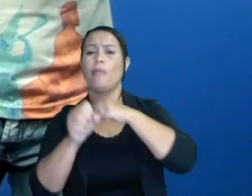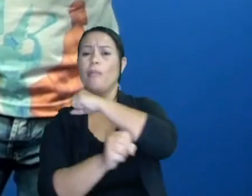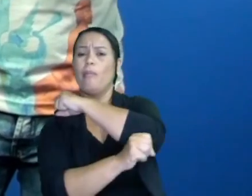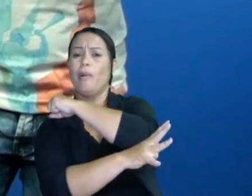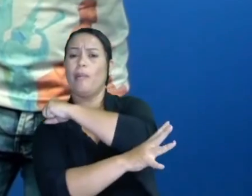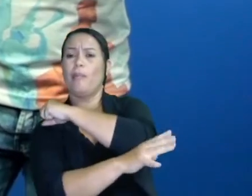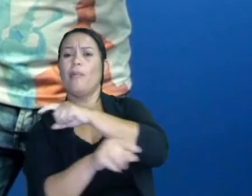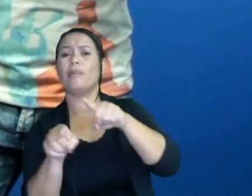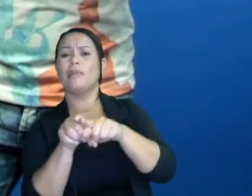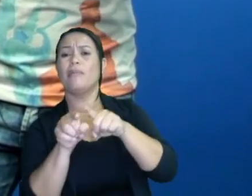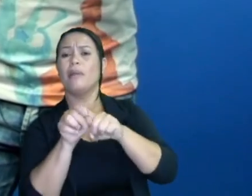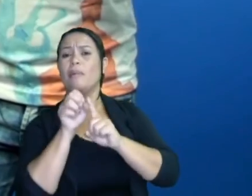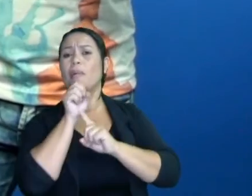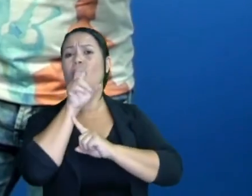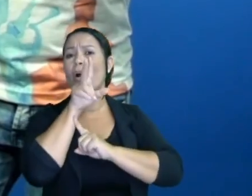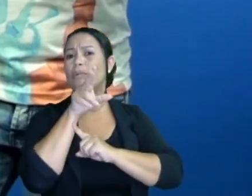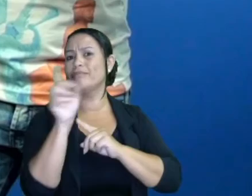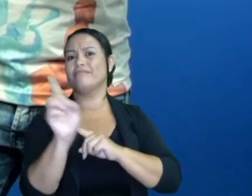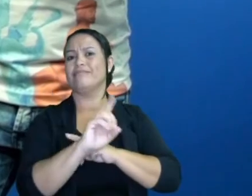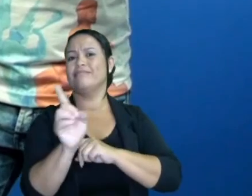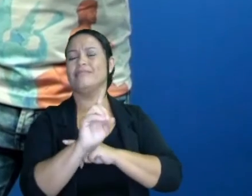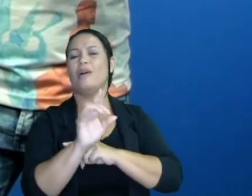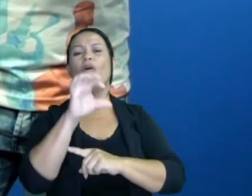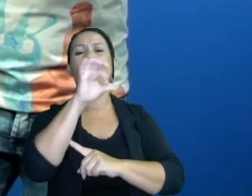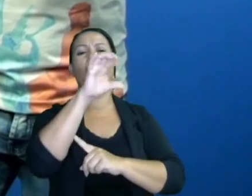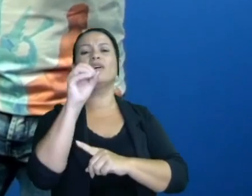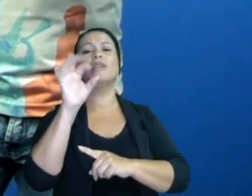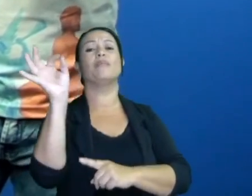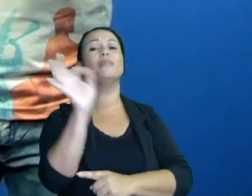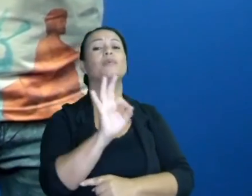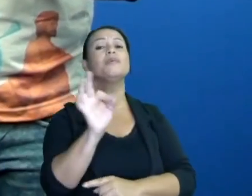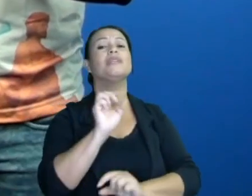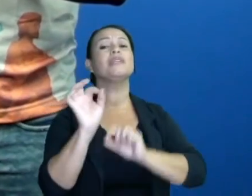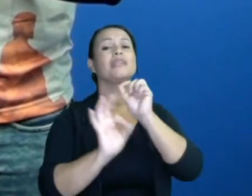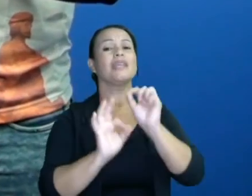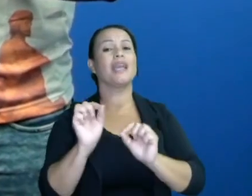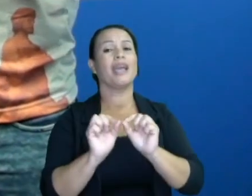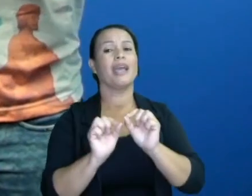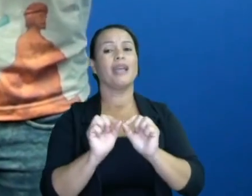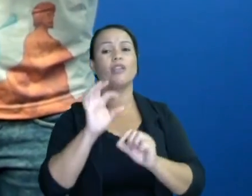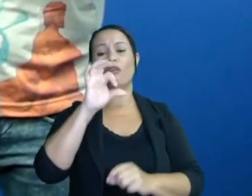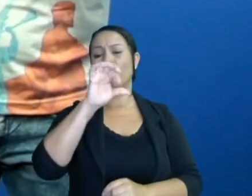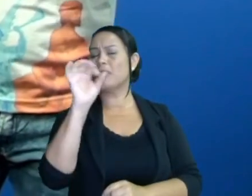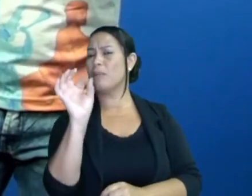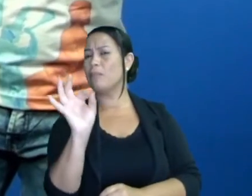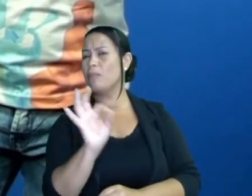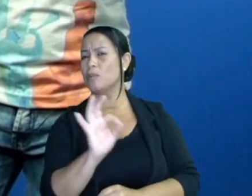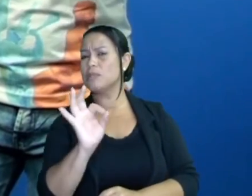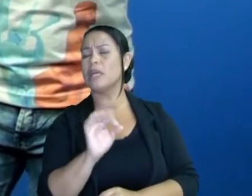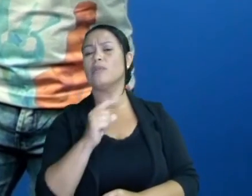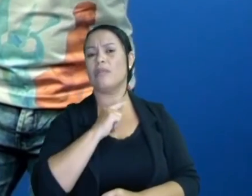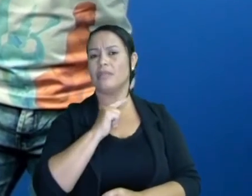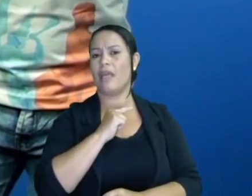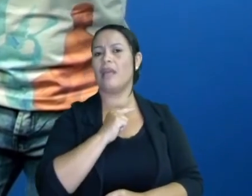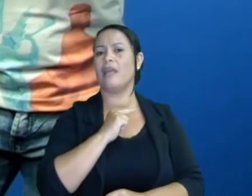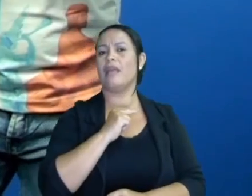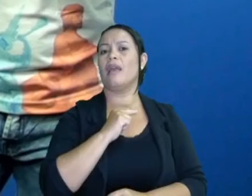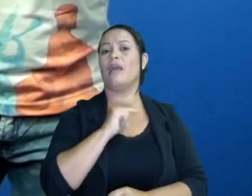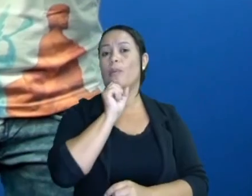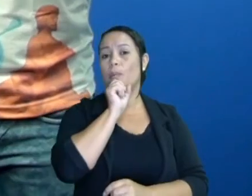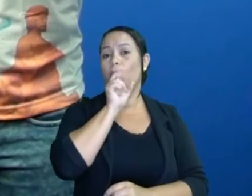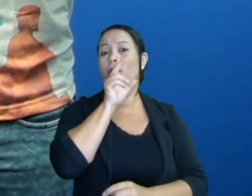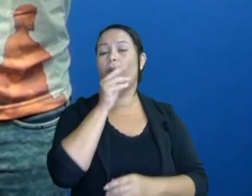pelo arroto, mas não. 90% do gás metano que os bovinos eliminam surge do arroto. Na